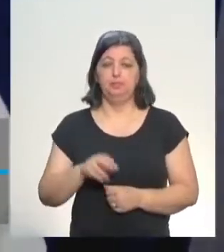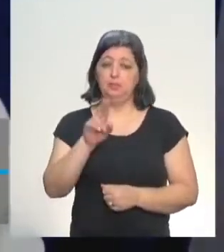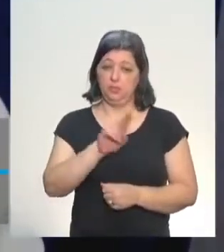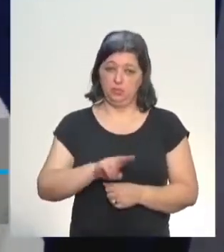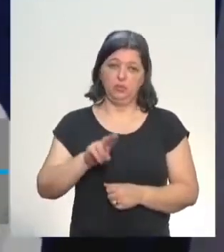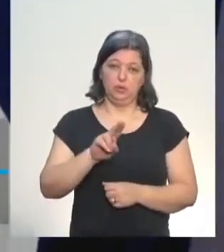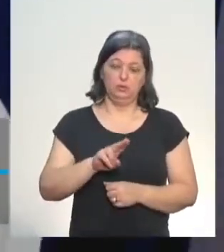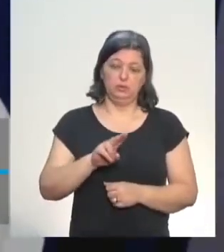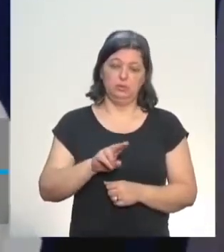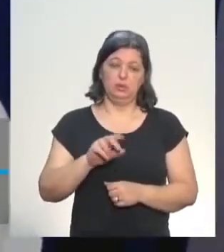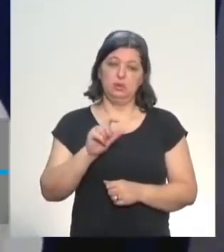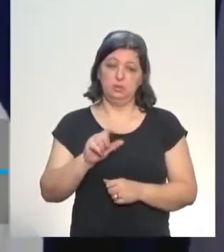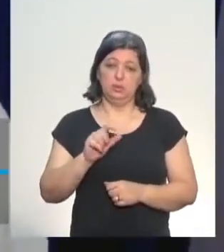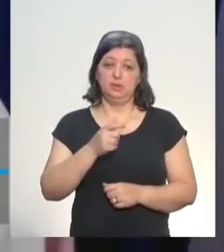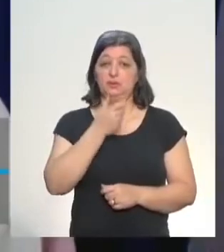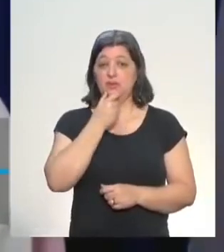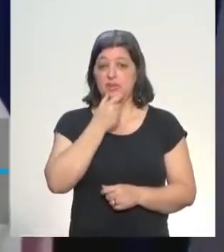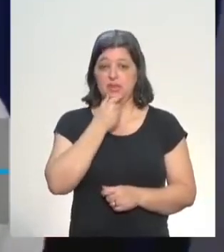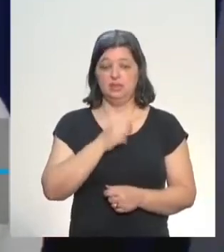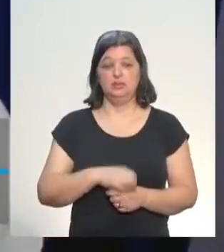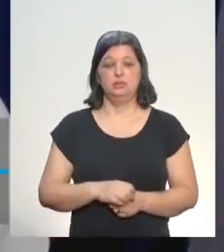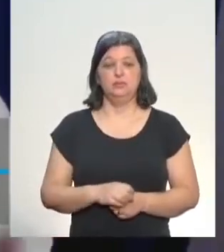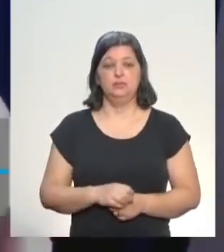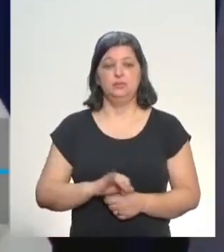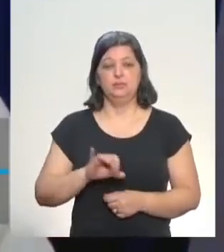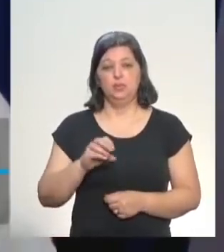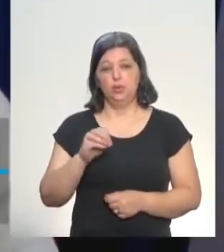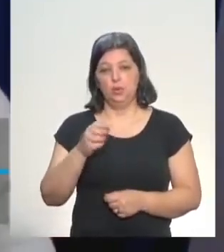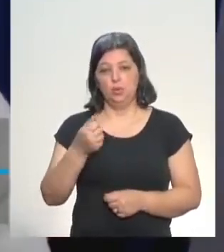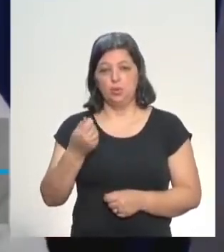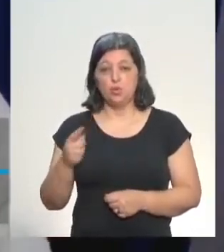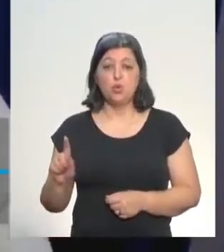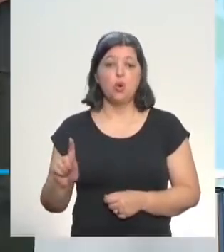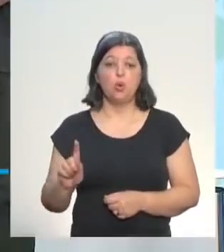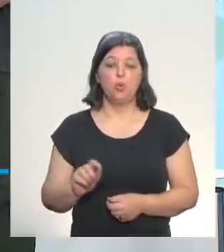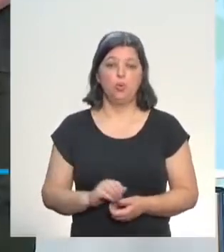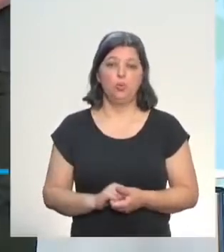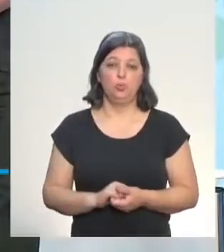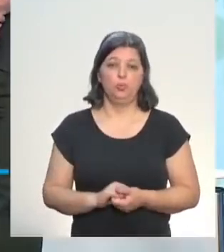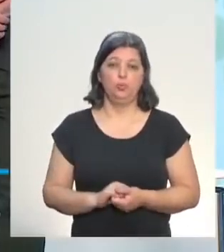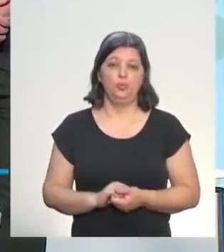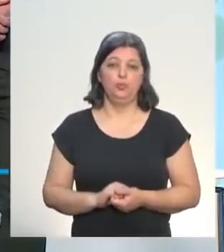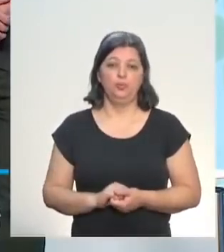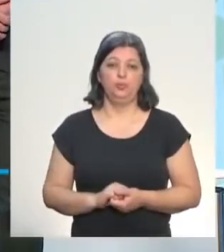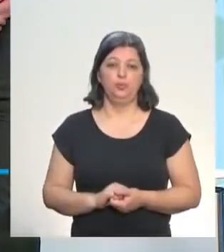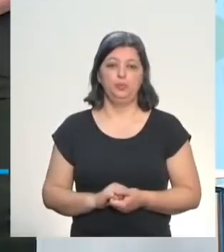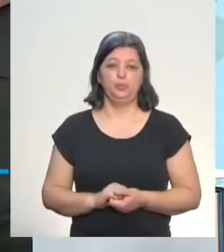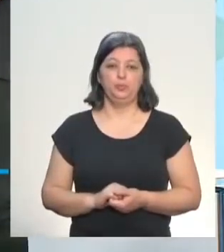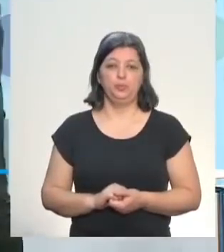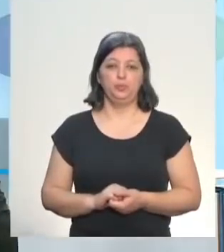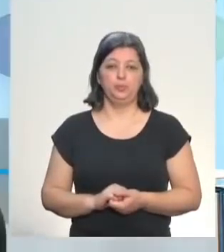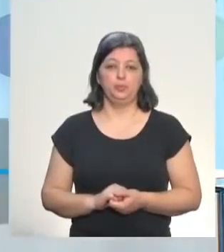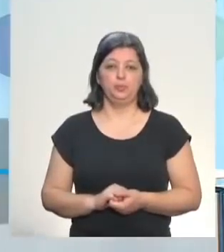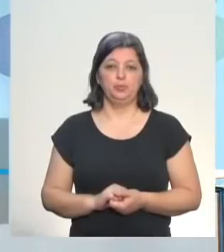Por exemplo, João, when were you born? I was born